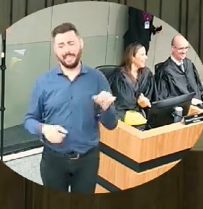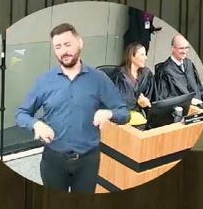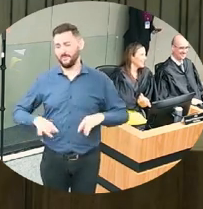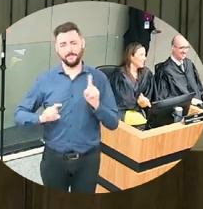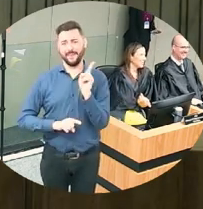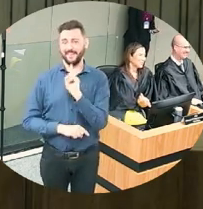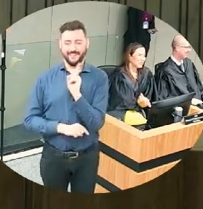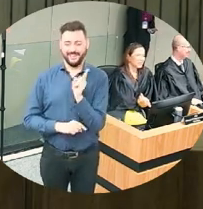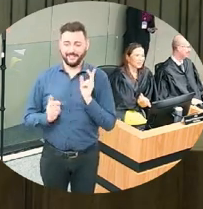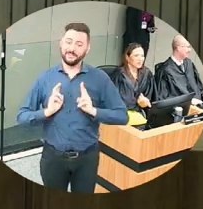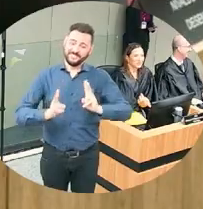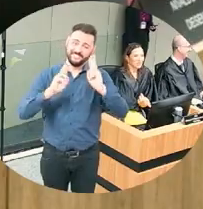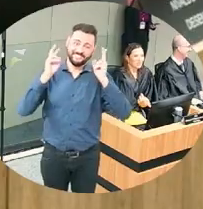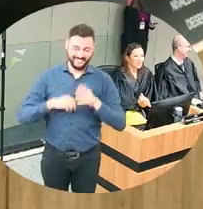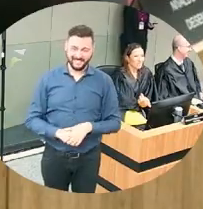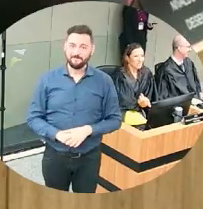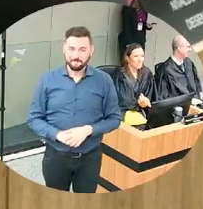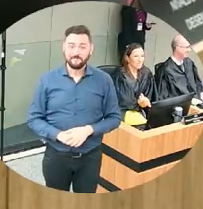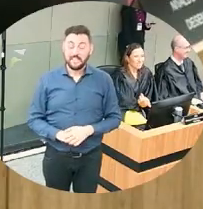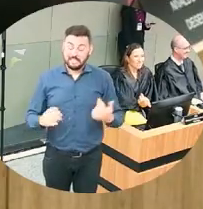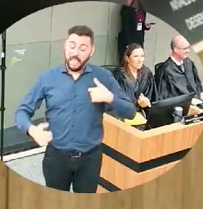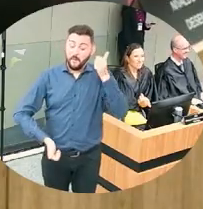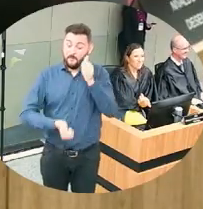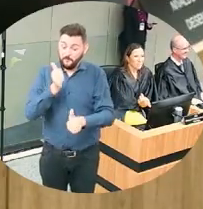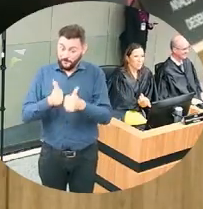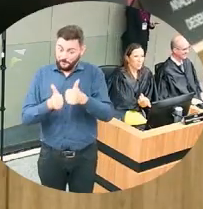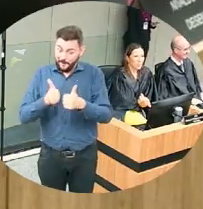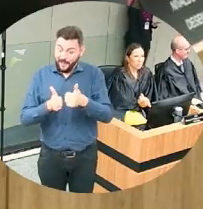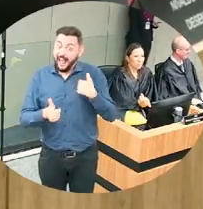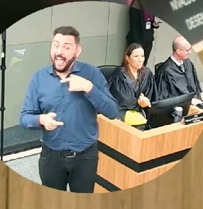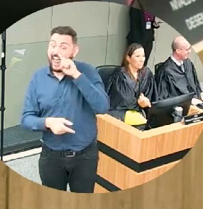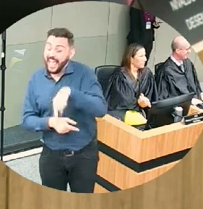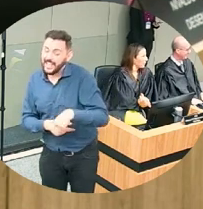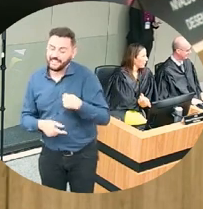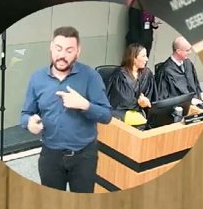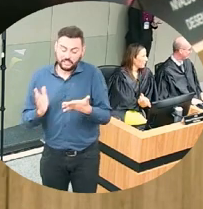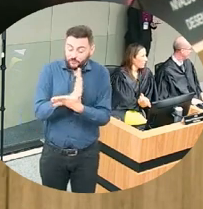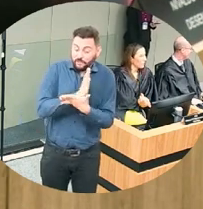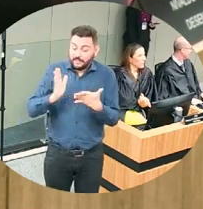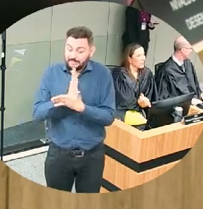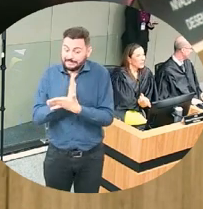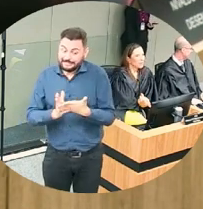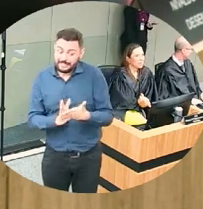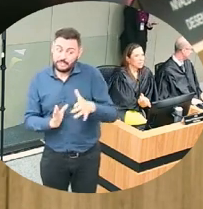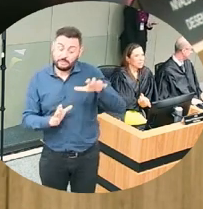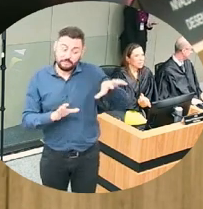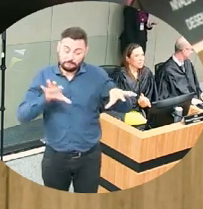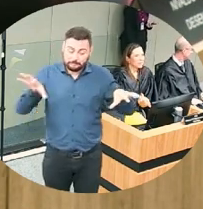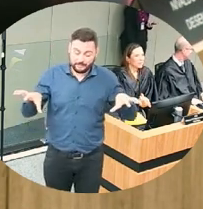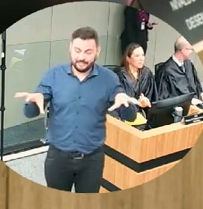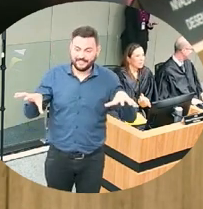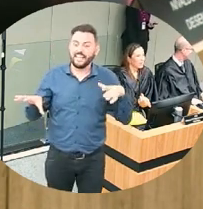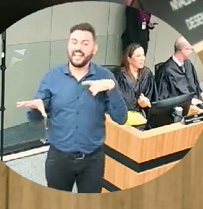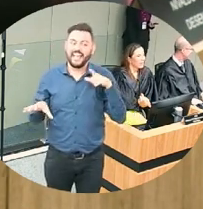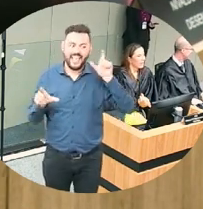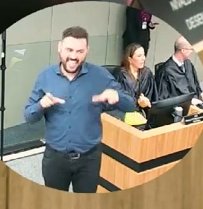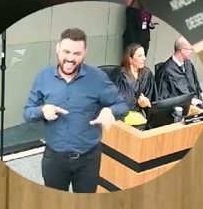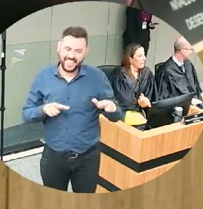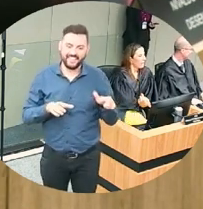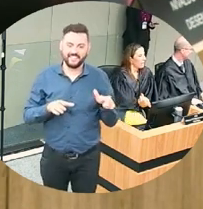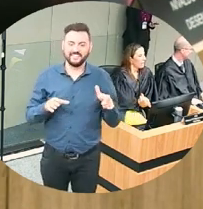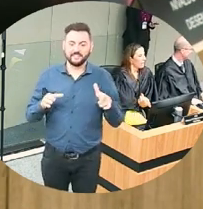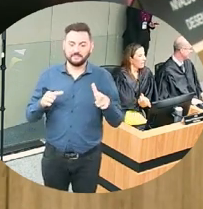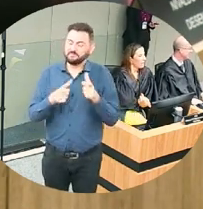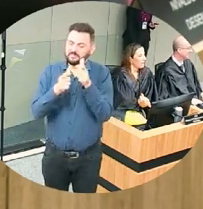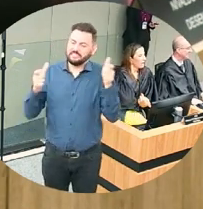acontece no futebol a paixão agora é dividida com o time da cidade Operário Ferroviária Aí sim